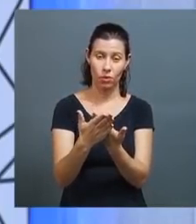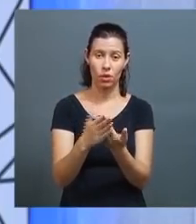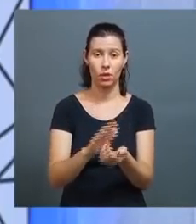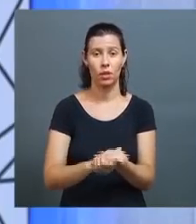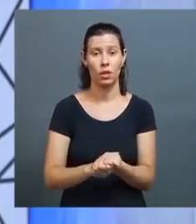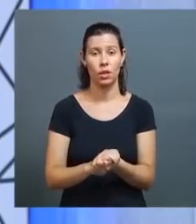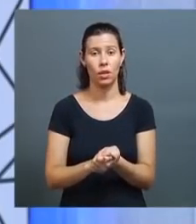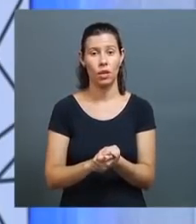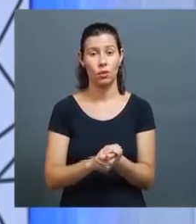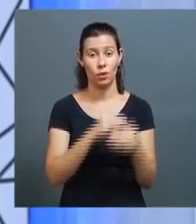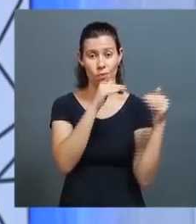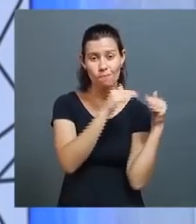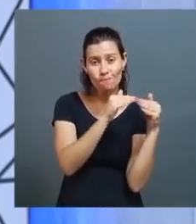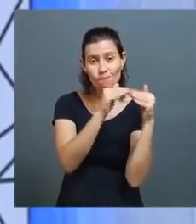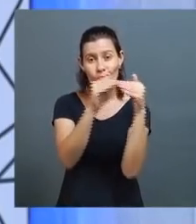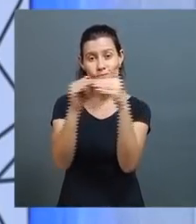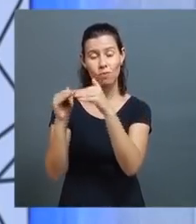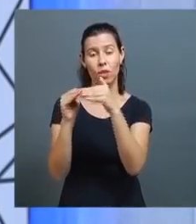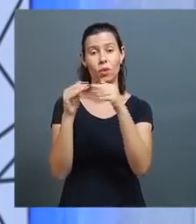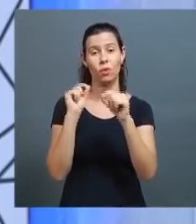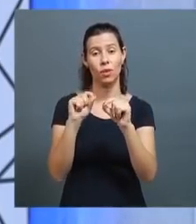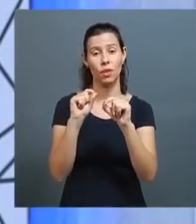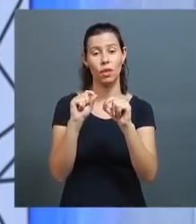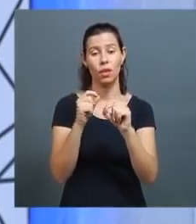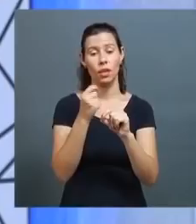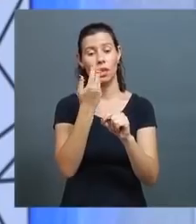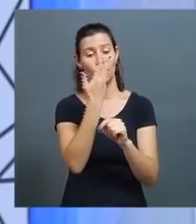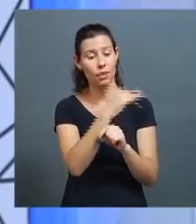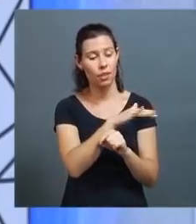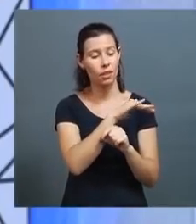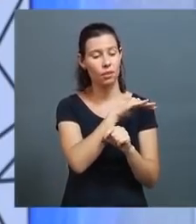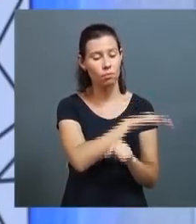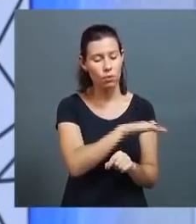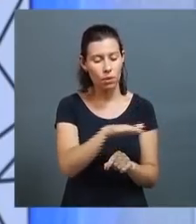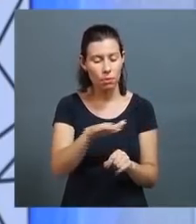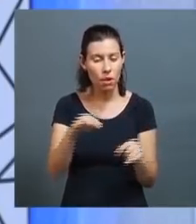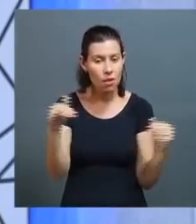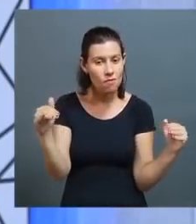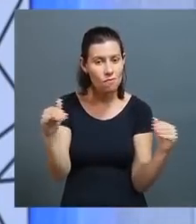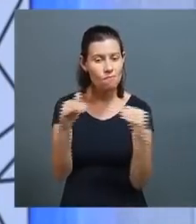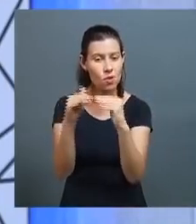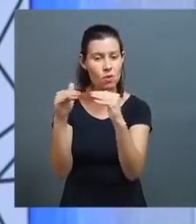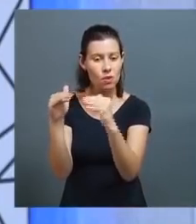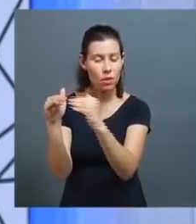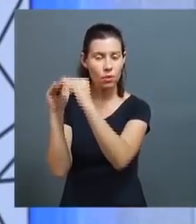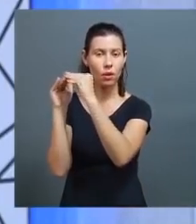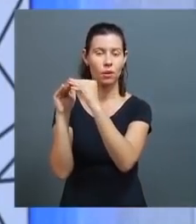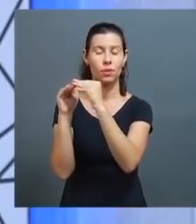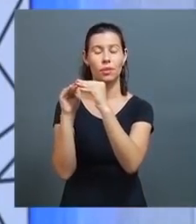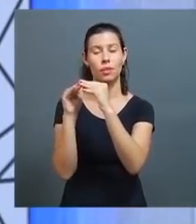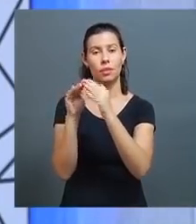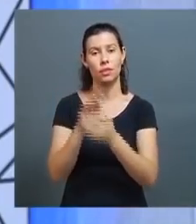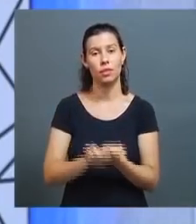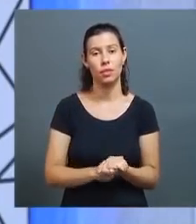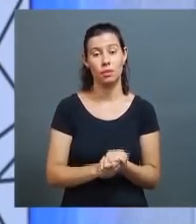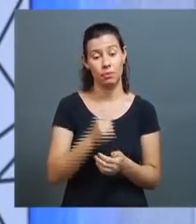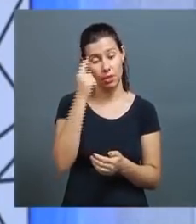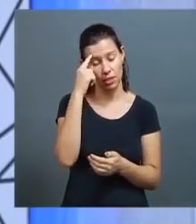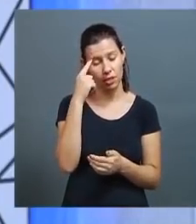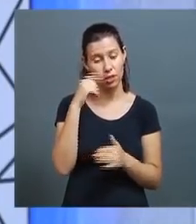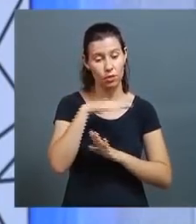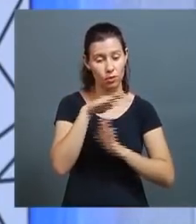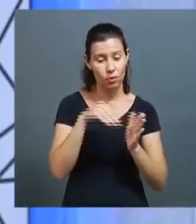escola padroniza muito, ela trata os alunos da mesma forma, como se todos estivessem no mesmo nível e nas mesmas condições